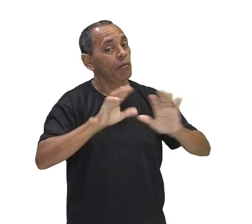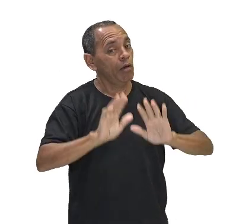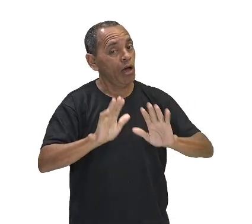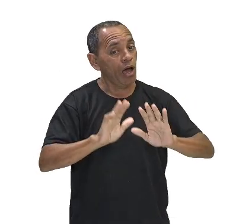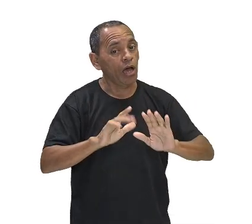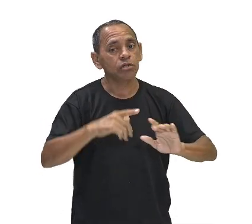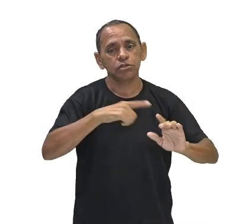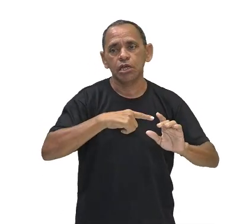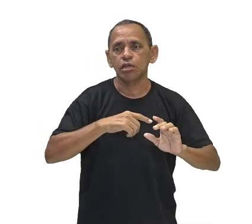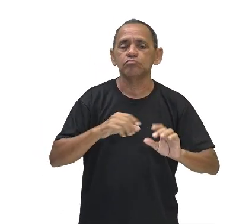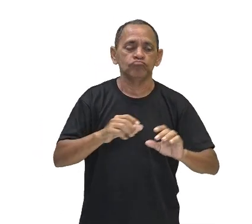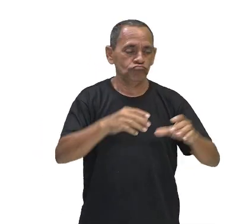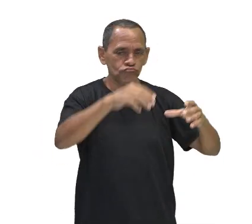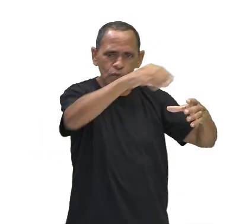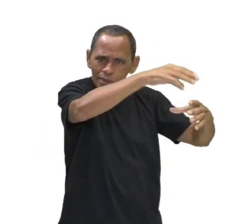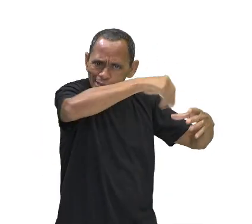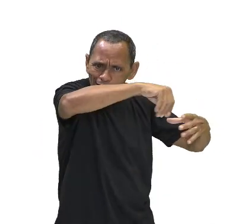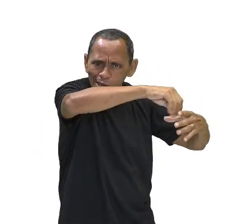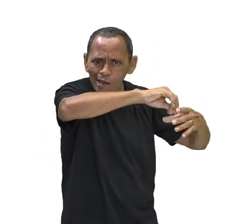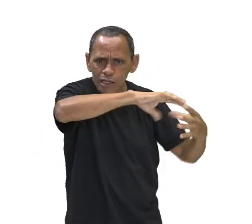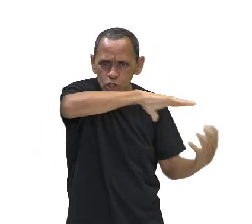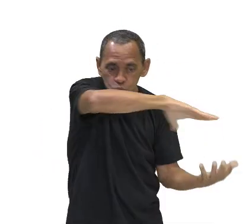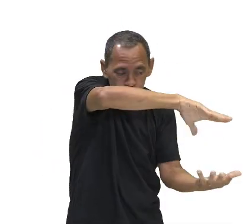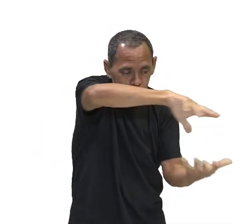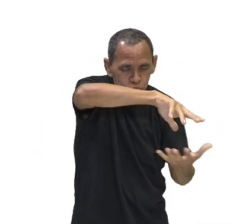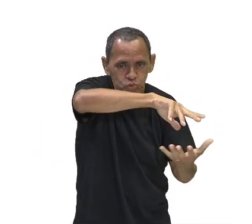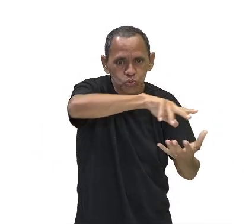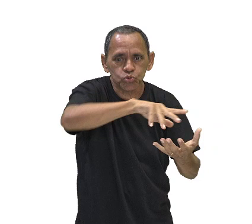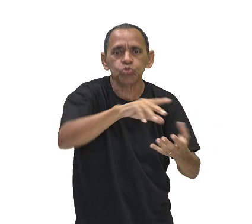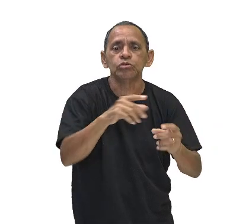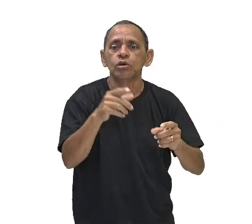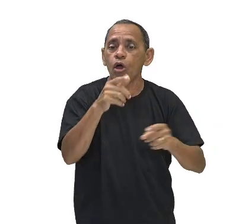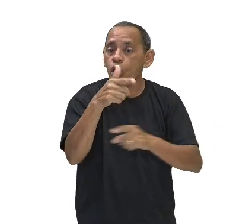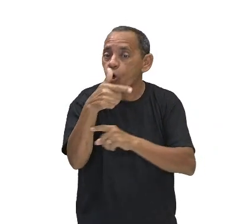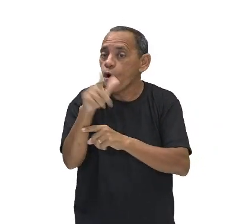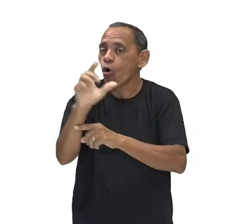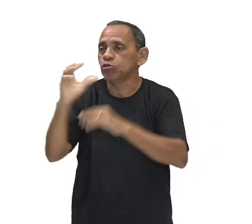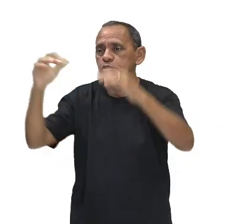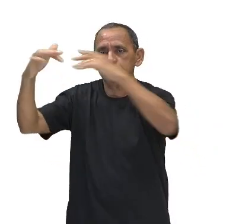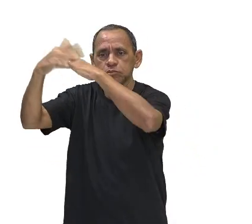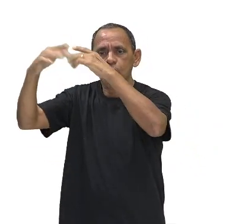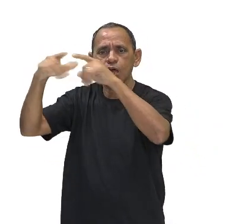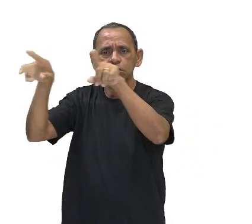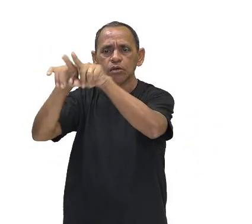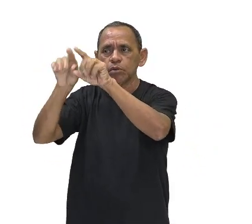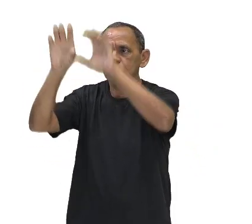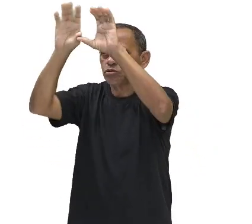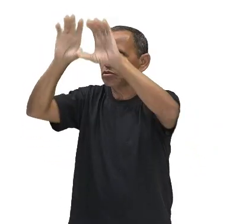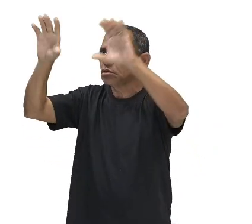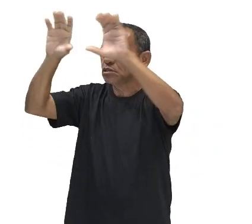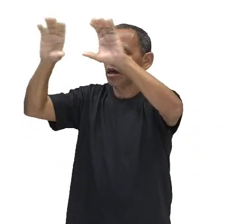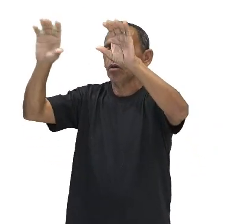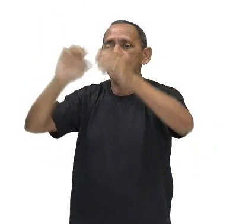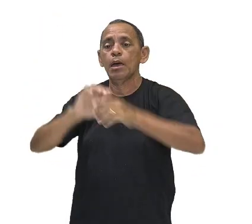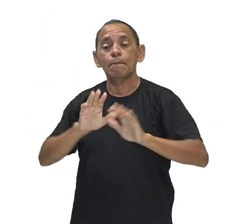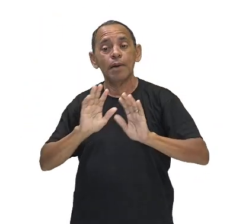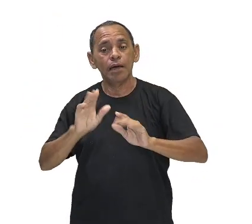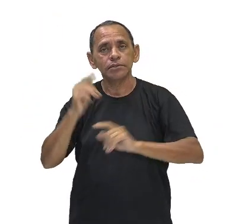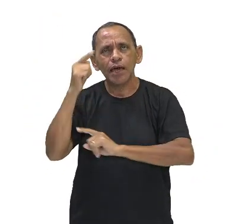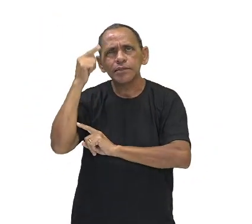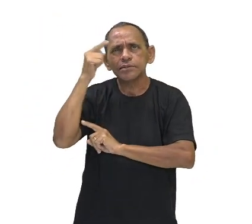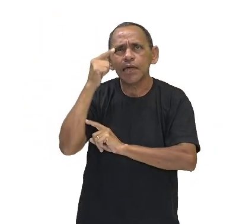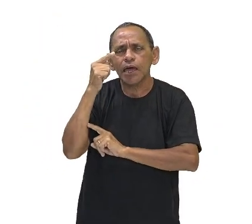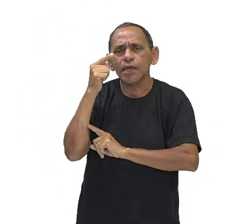terrena e uma celeste. Mas a ideia do homem em sociedade, ela permanece e